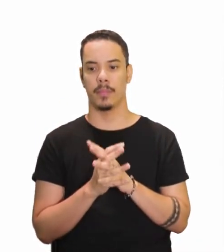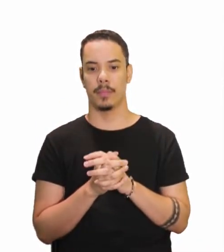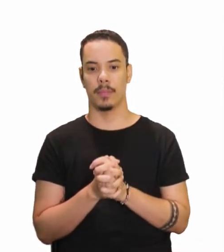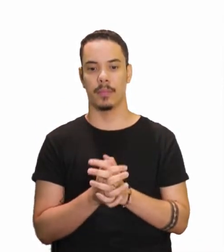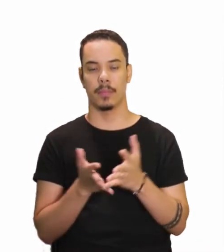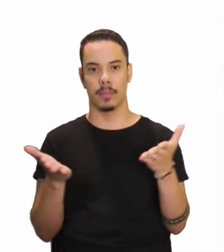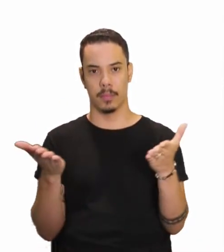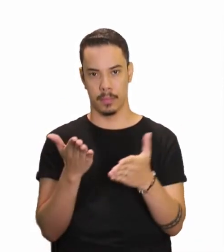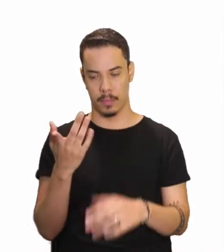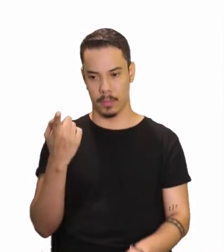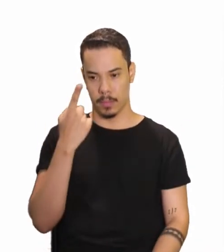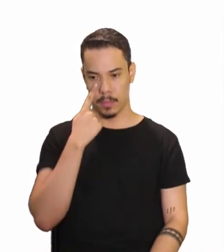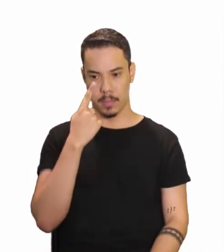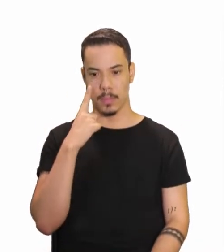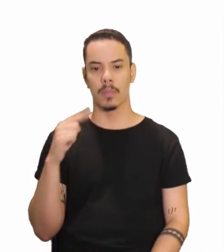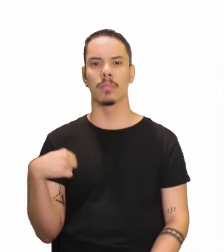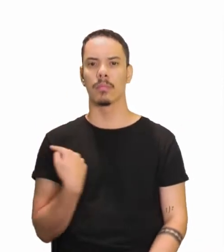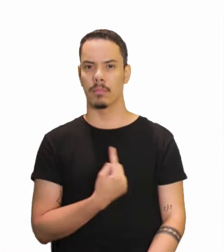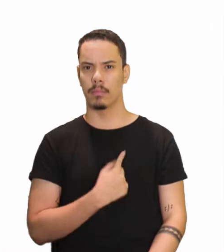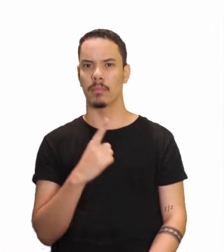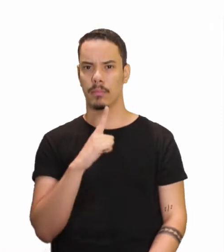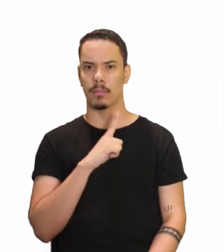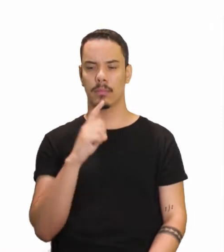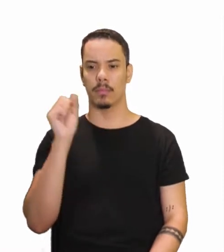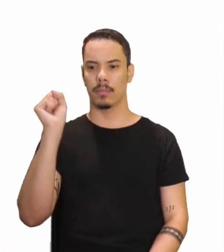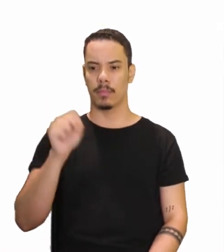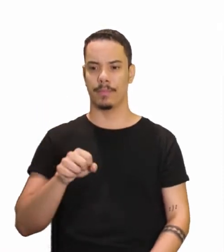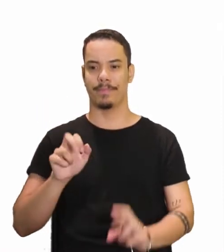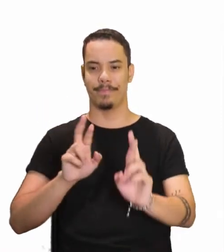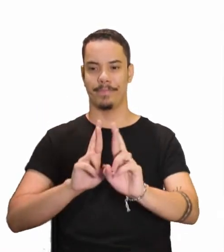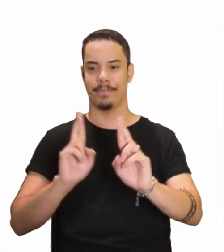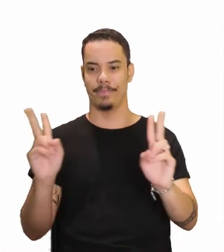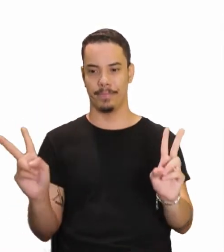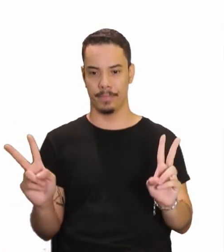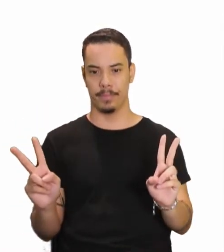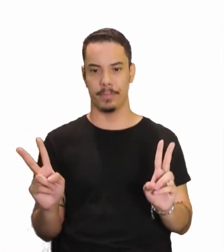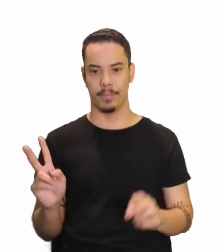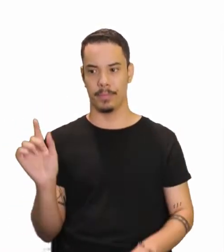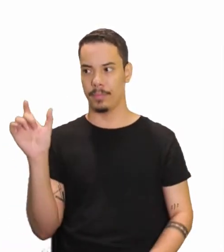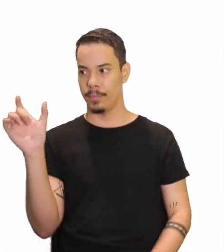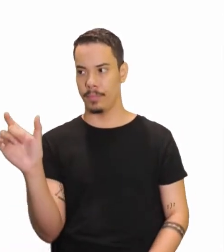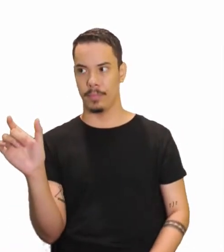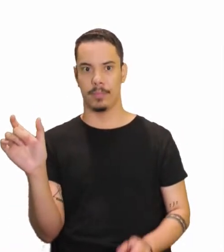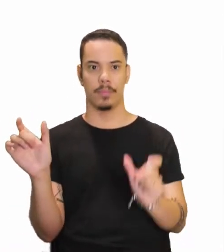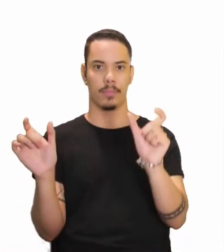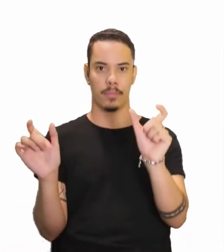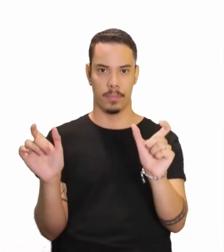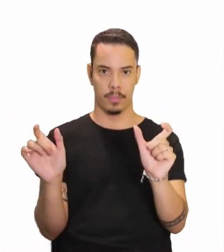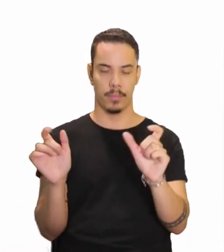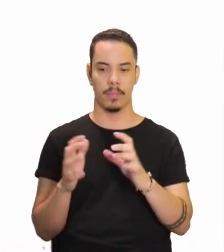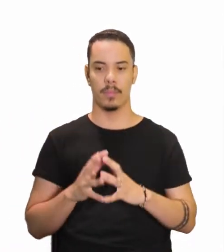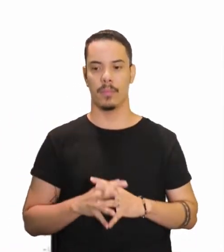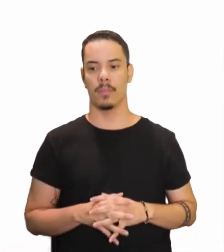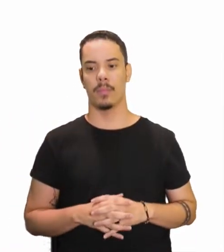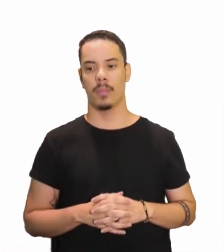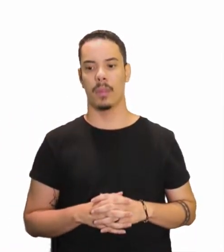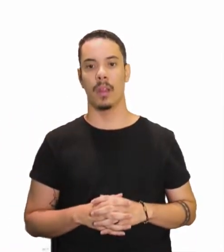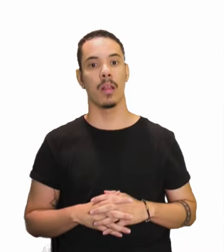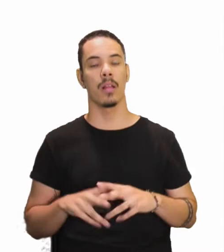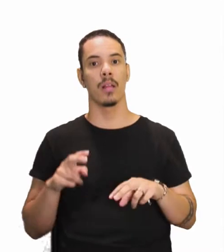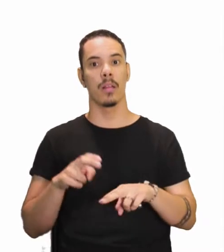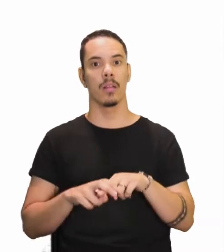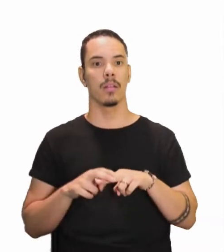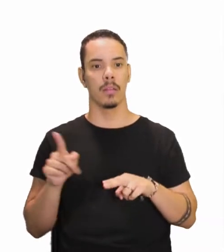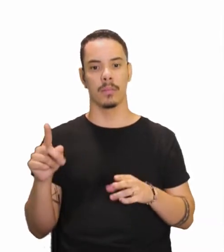visualizando aí que nós temos sim a distinção entre uma e outra palavra. E isso